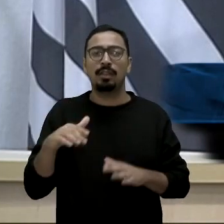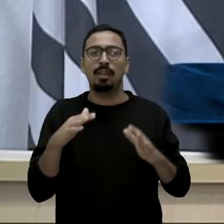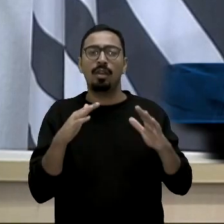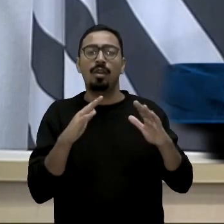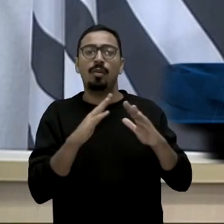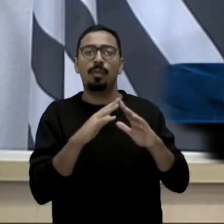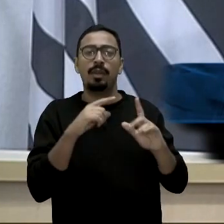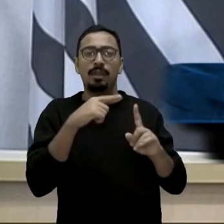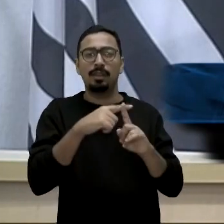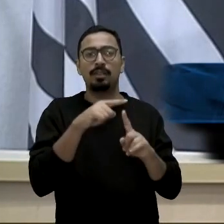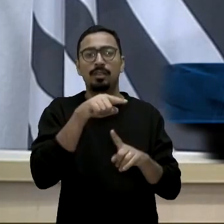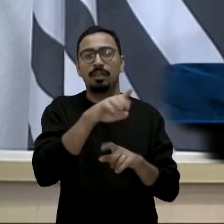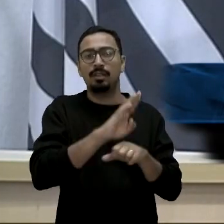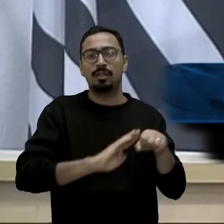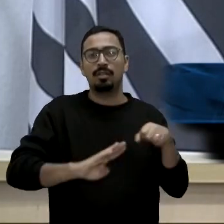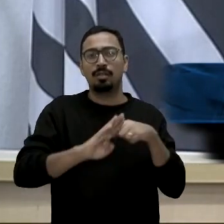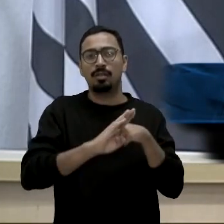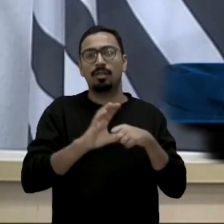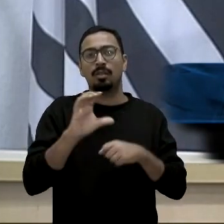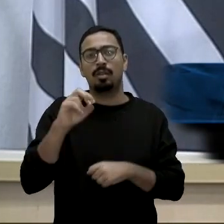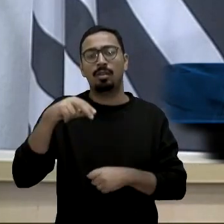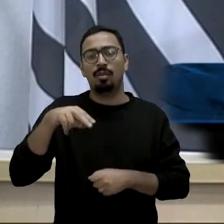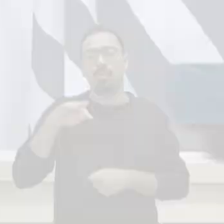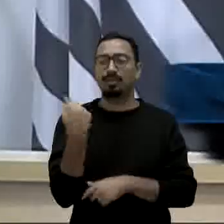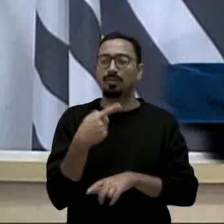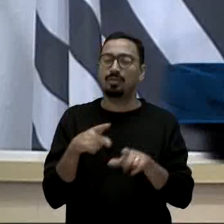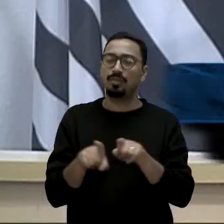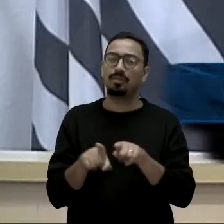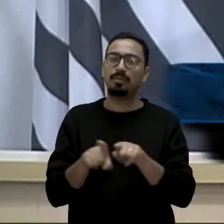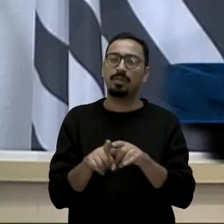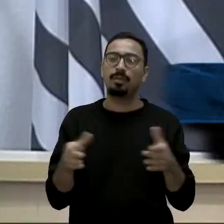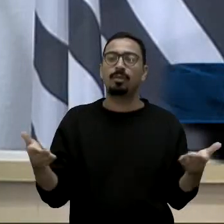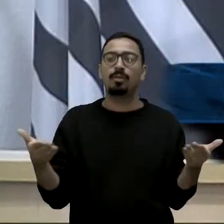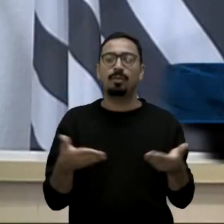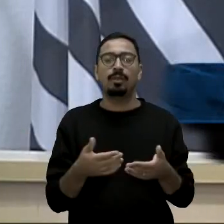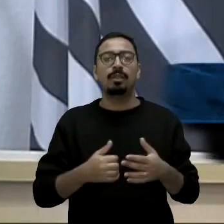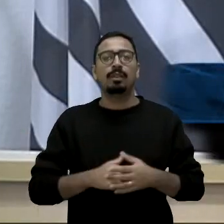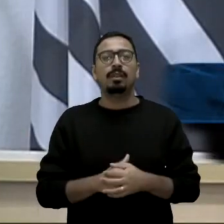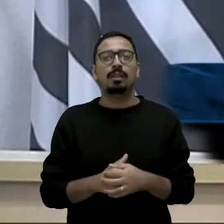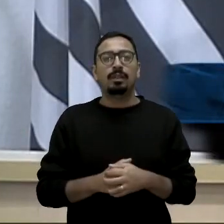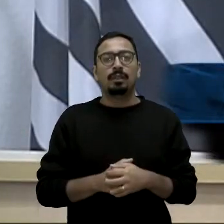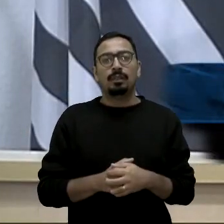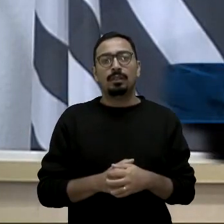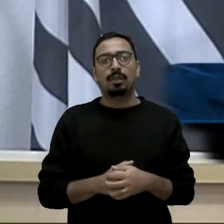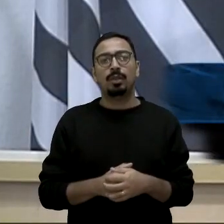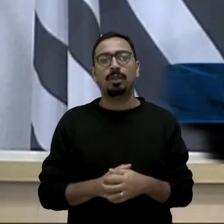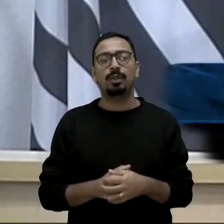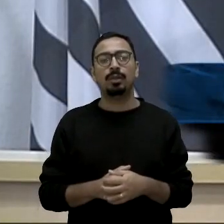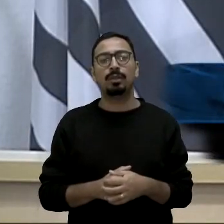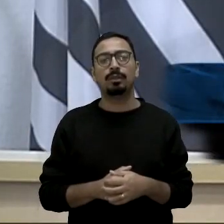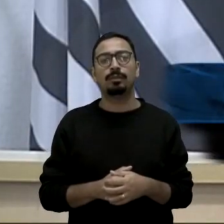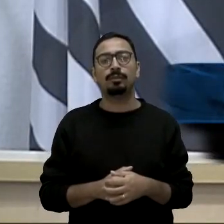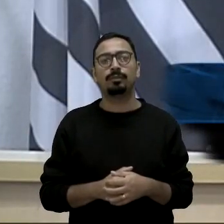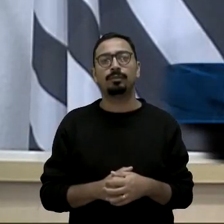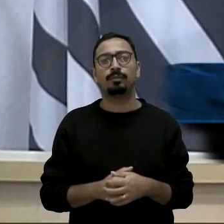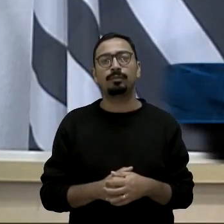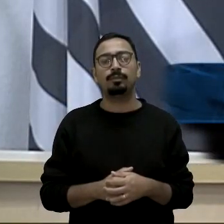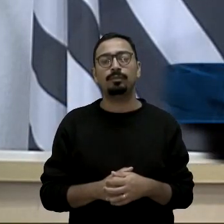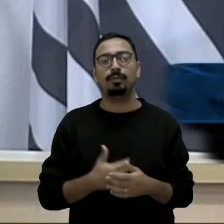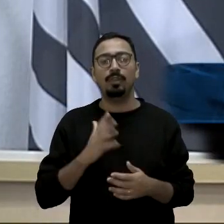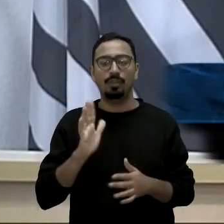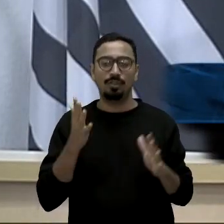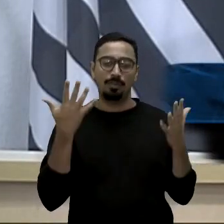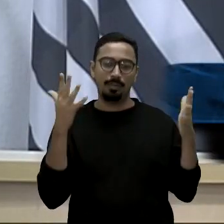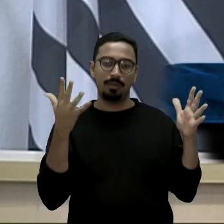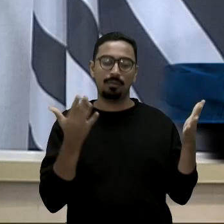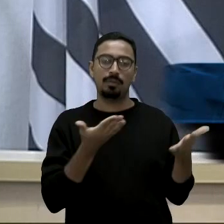os munícipes a participarem da ação. Quero abordar um tema muito bacana e parabenizar já